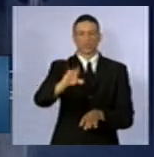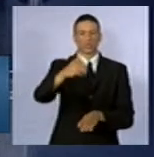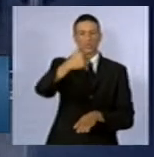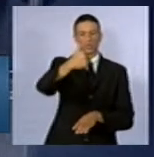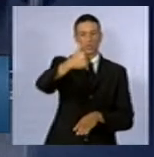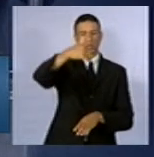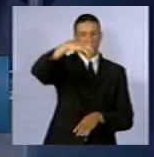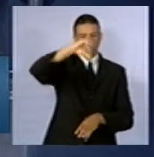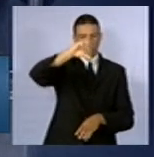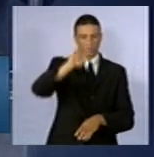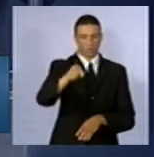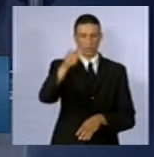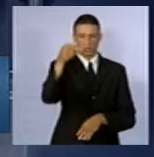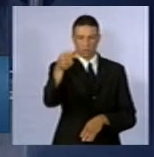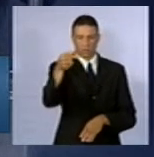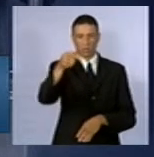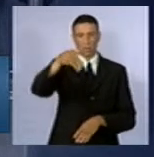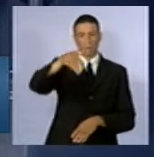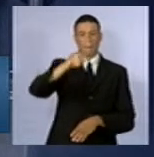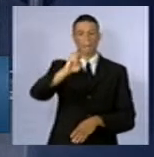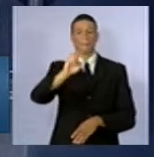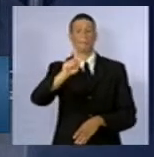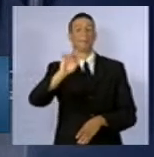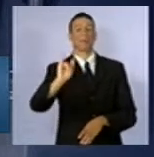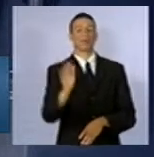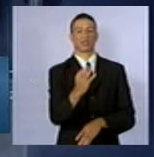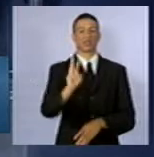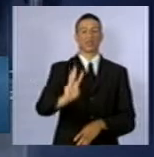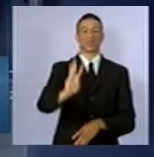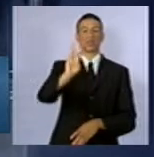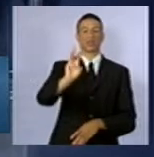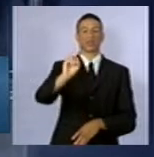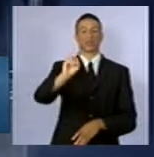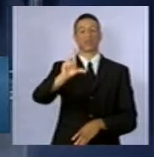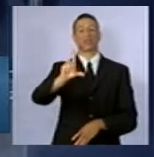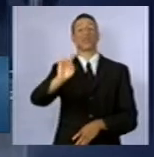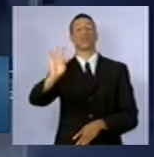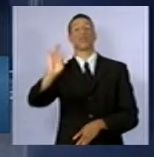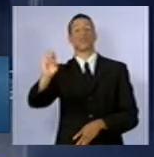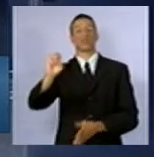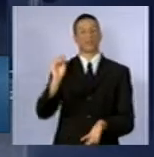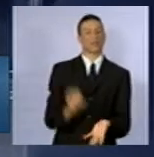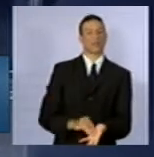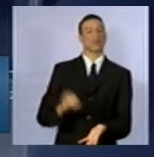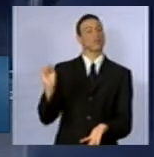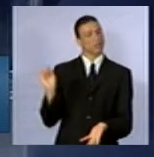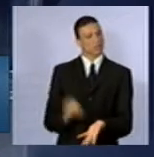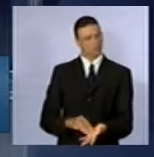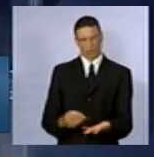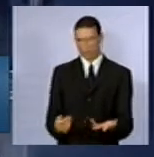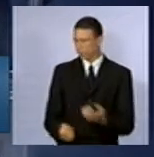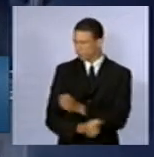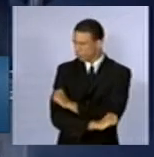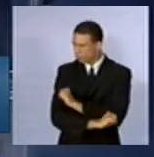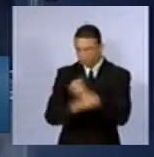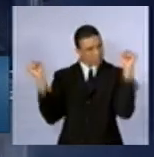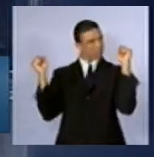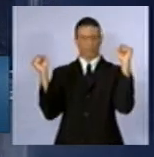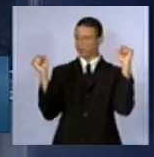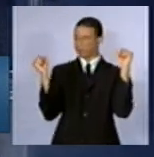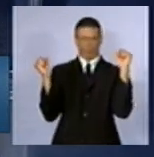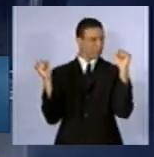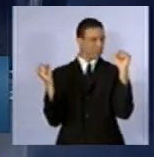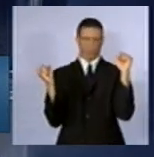19.7 1000 MW e deixaria de atender os 63.000 MW quer dizer é um absurdo quer dizer